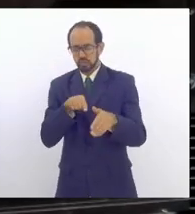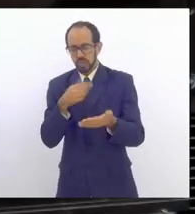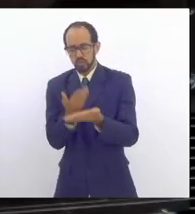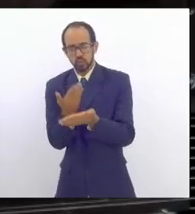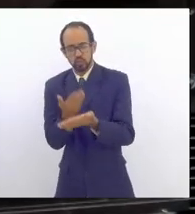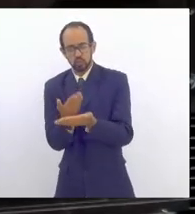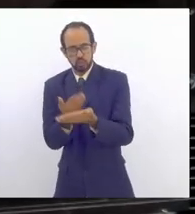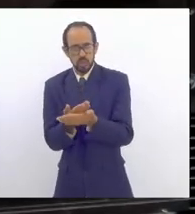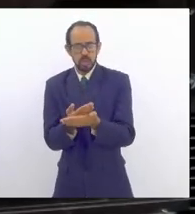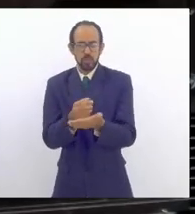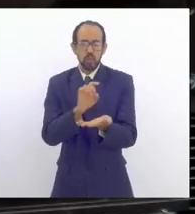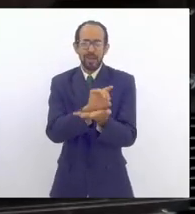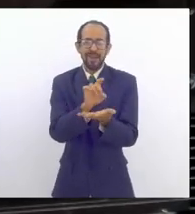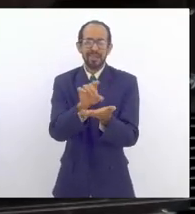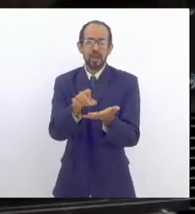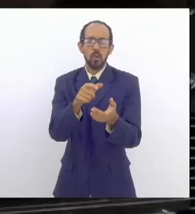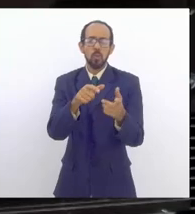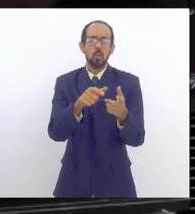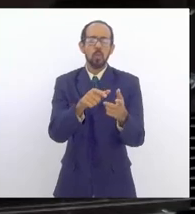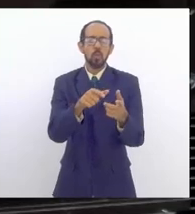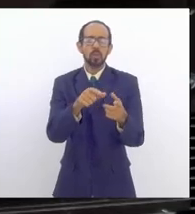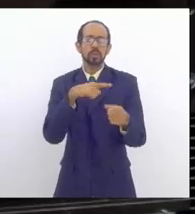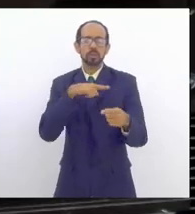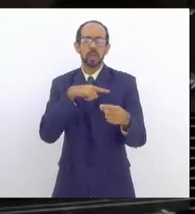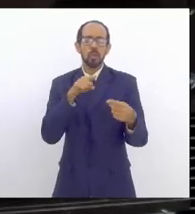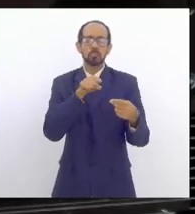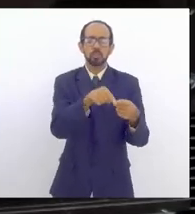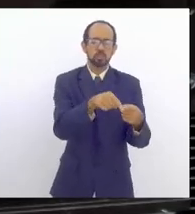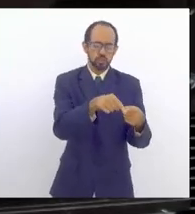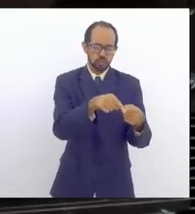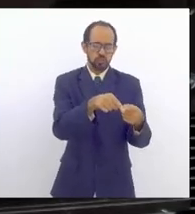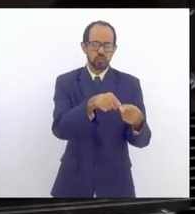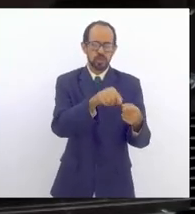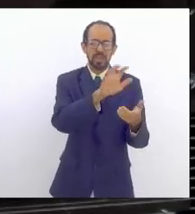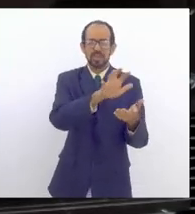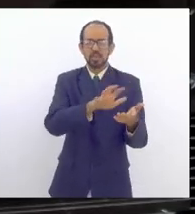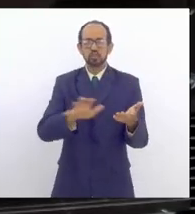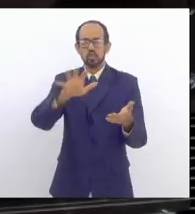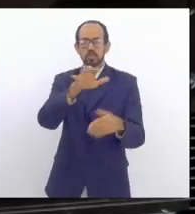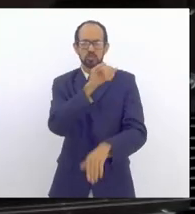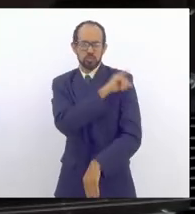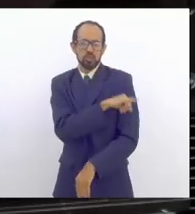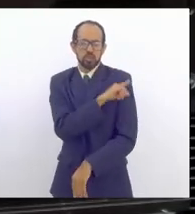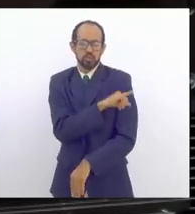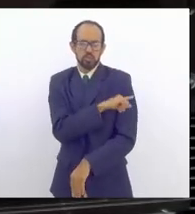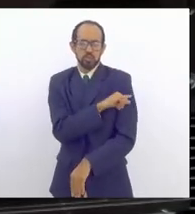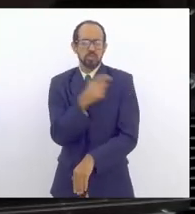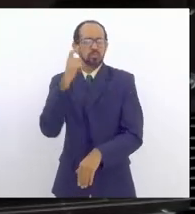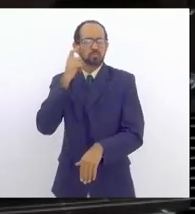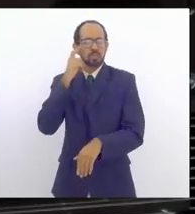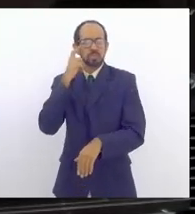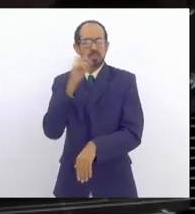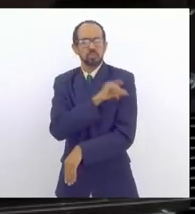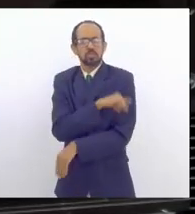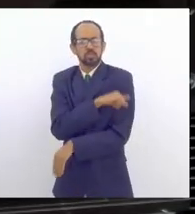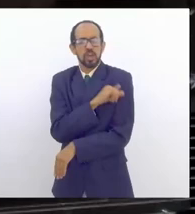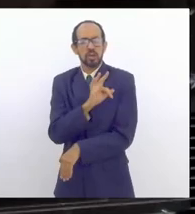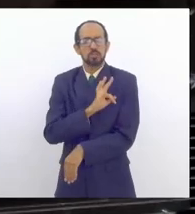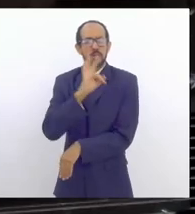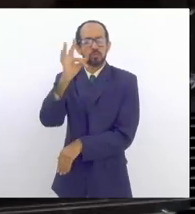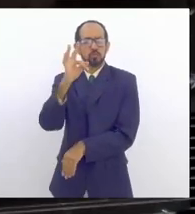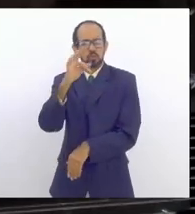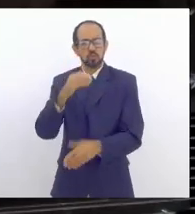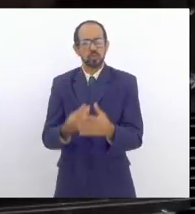cada região. Estamos pensando o Rio de Janeiro para frente, criando um planejamento para trabalharmos em